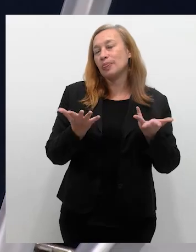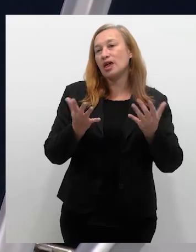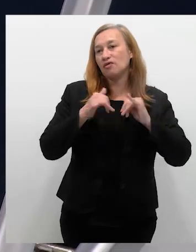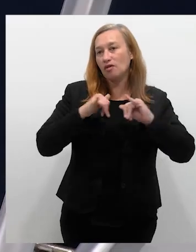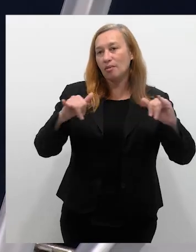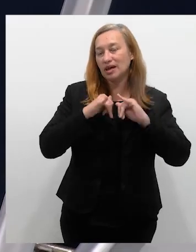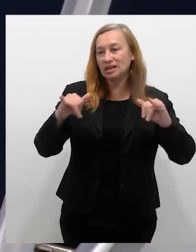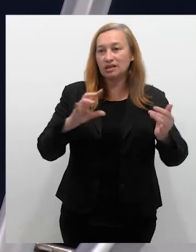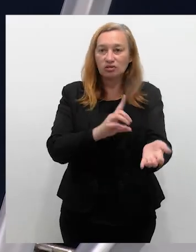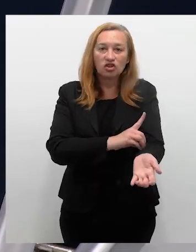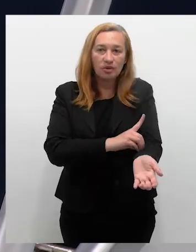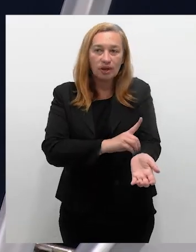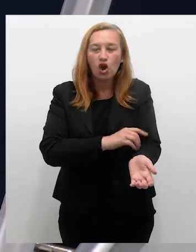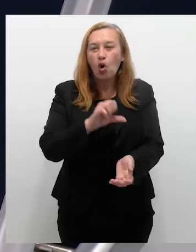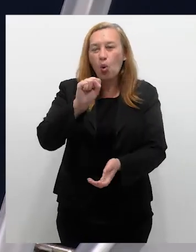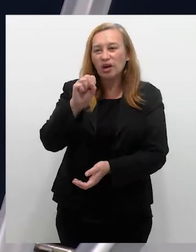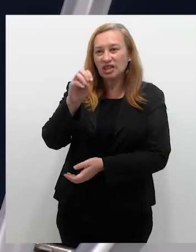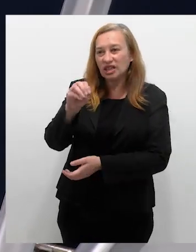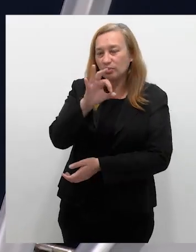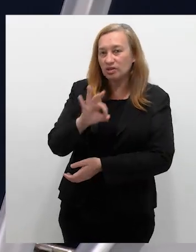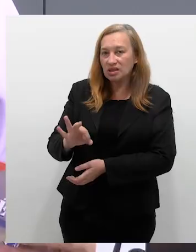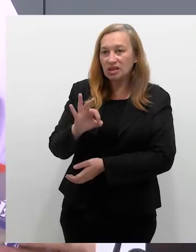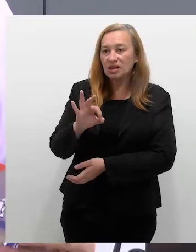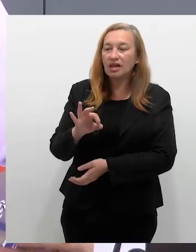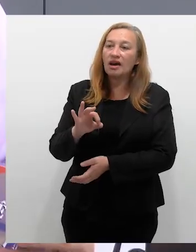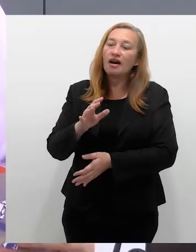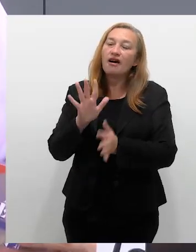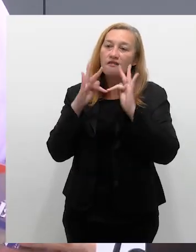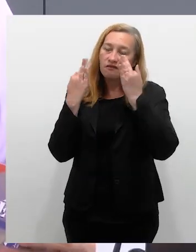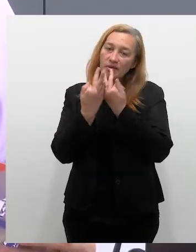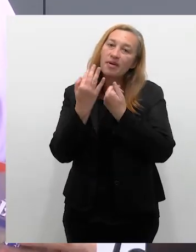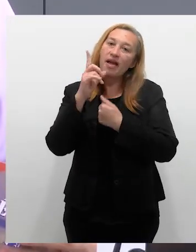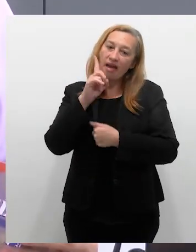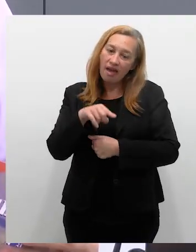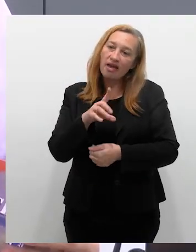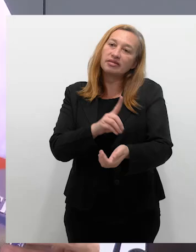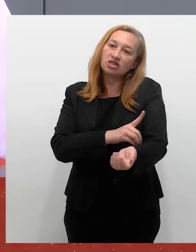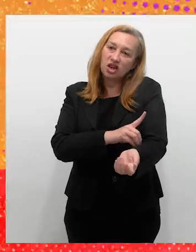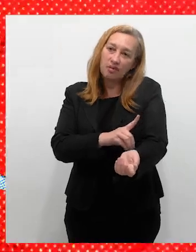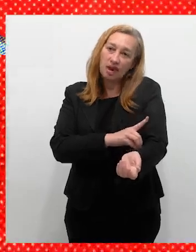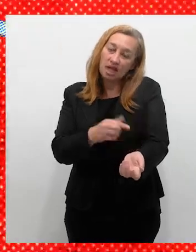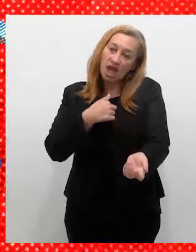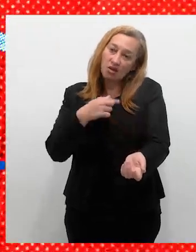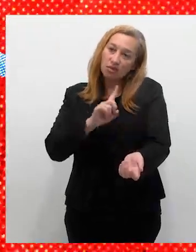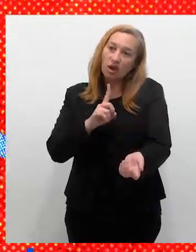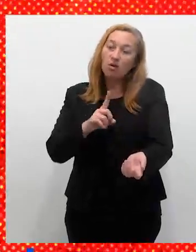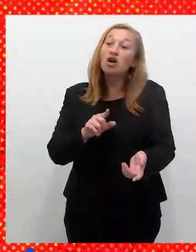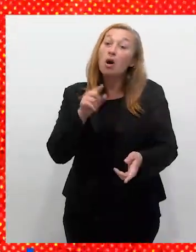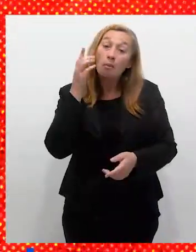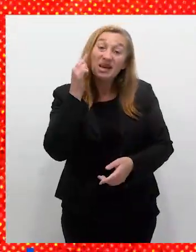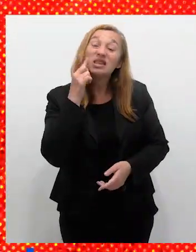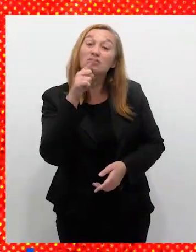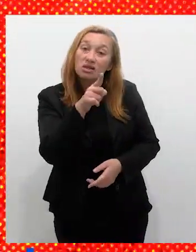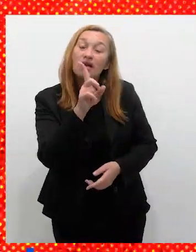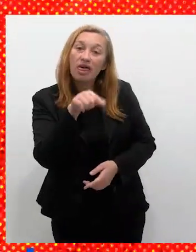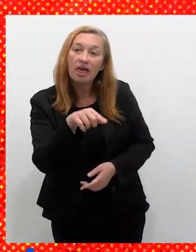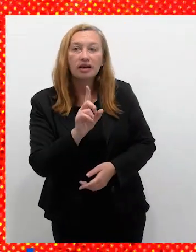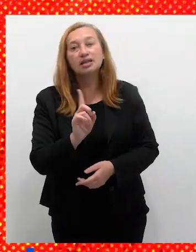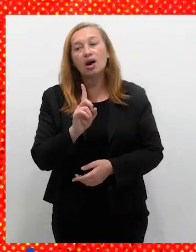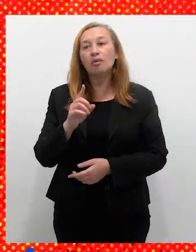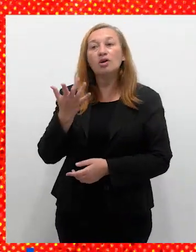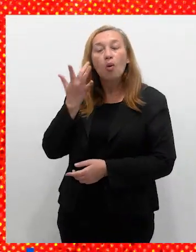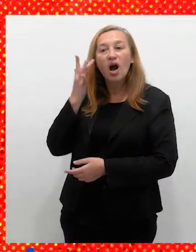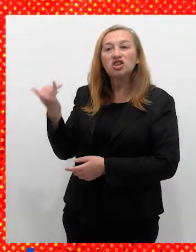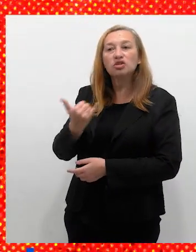mas 80% da minha família é diabética. E eu pensava que você era, porque você aborda com tanto carinho esse assunto nas suas redes sociais. É porque eu acho